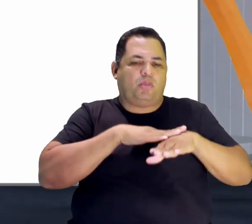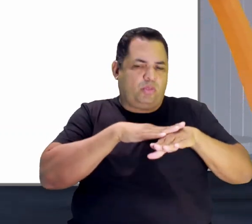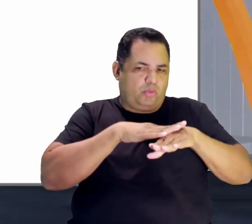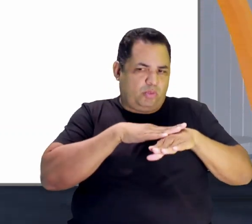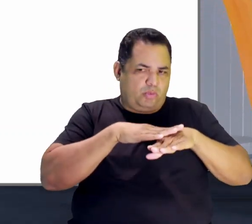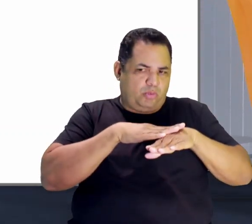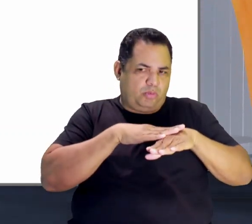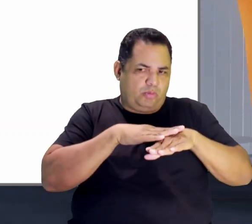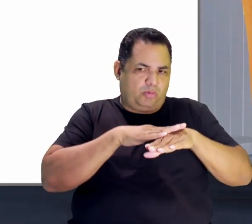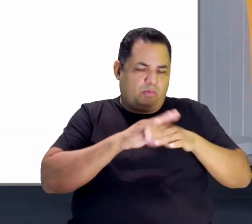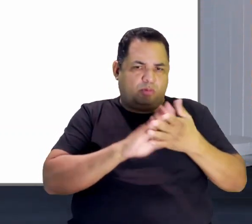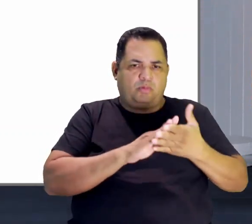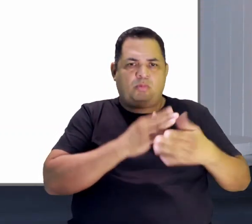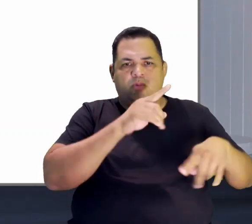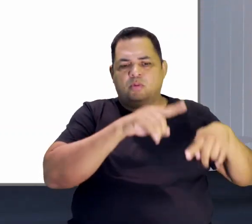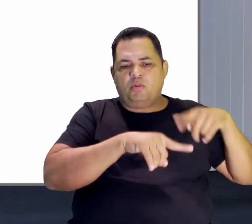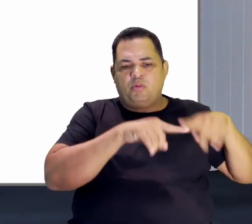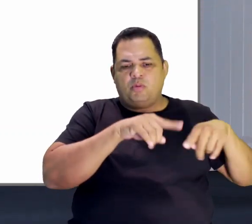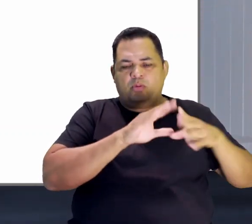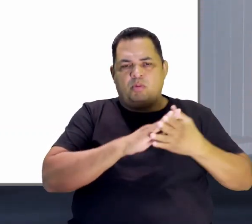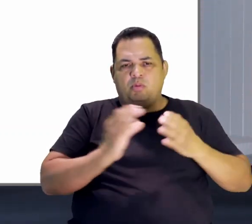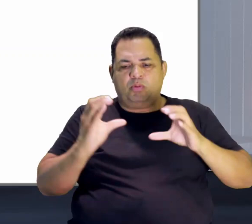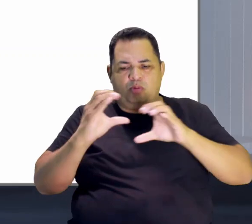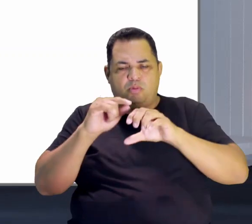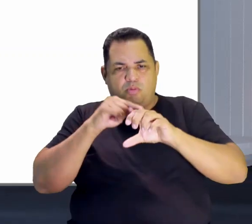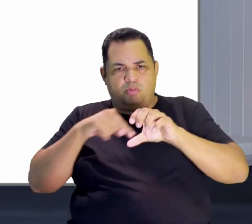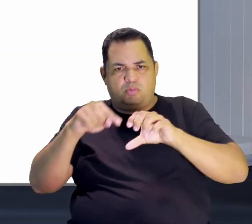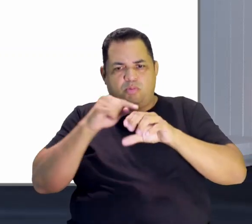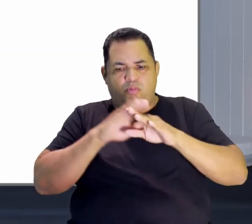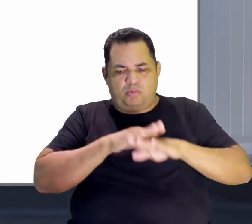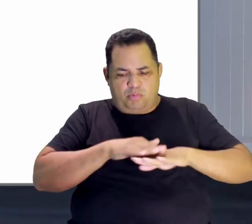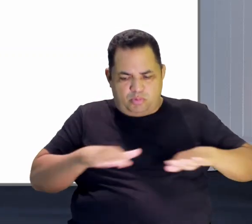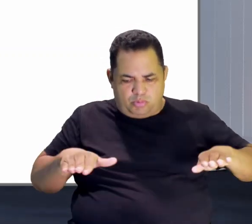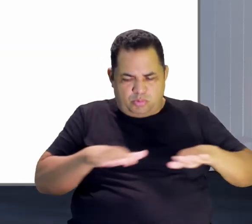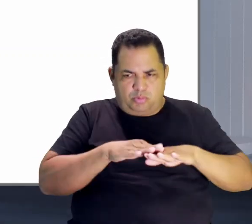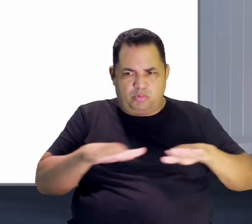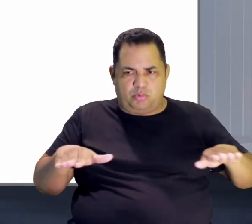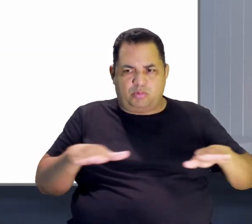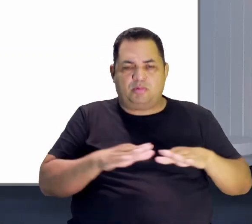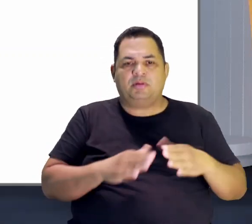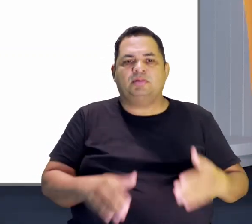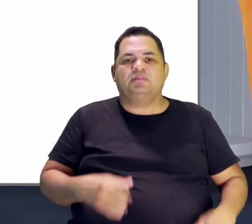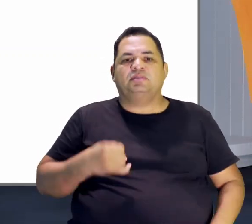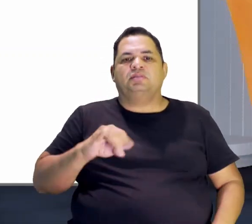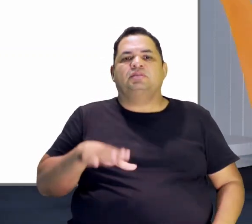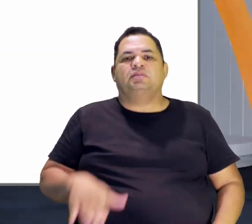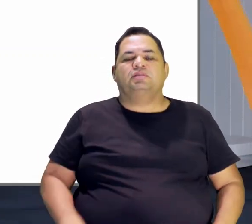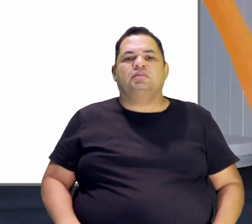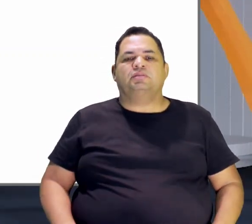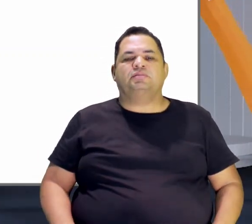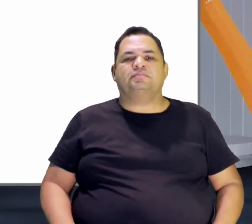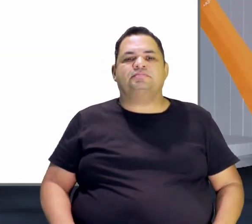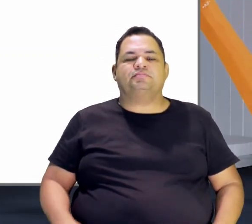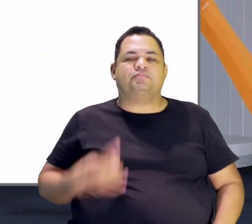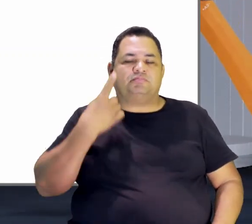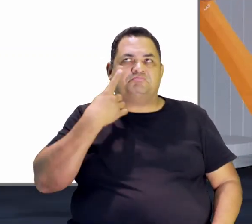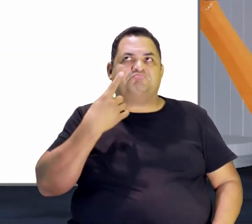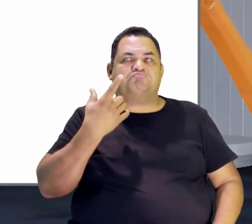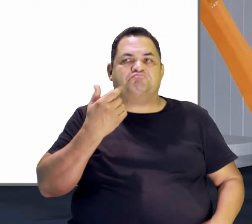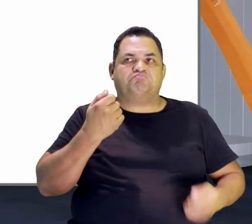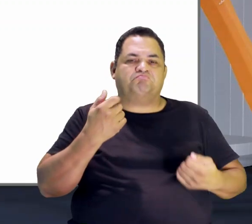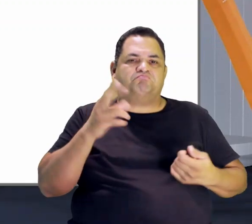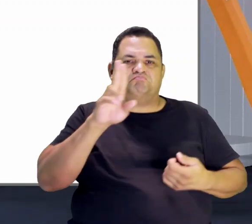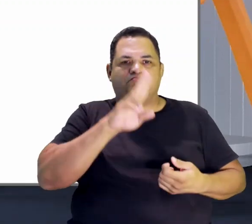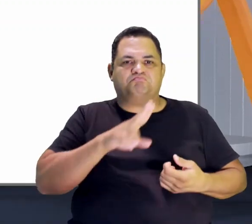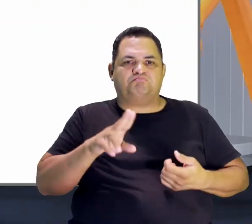atrito que tinha entre o corpo, a esfera, por exemplo, e o solo. Ele viu que se você colocar, inclusive ele chegou a usar,